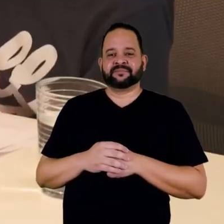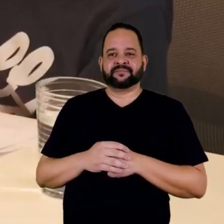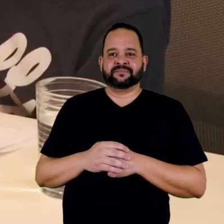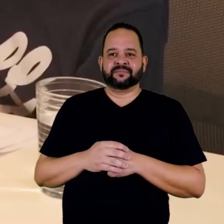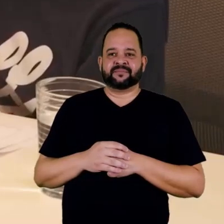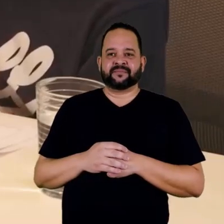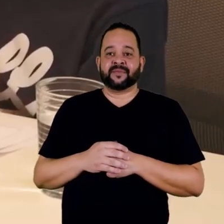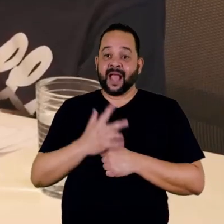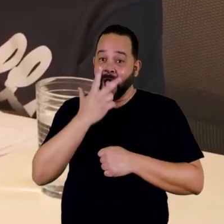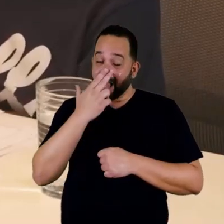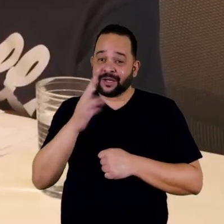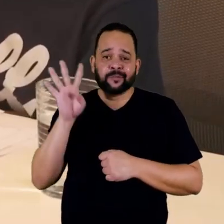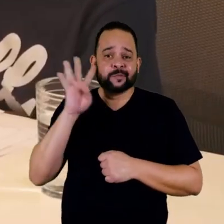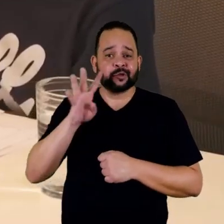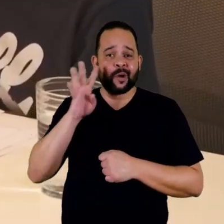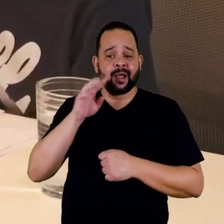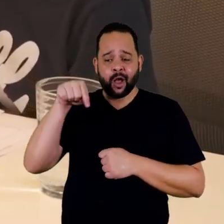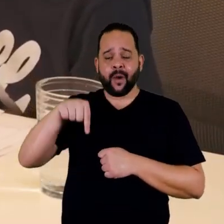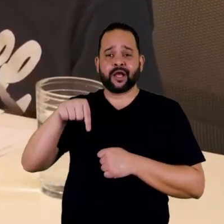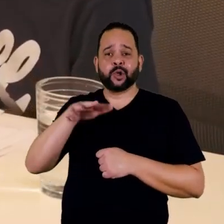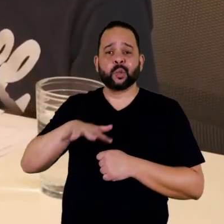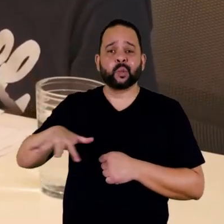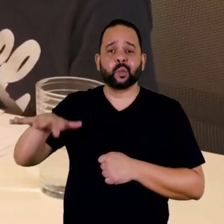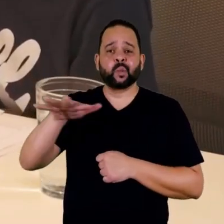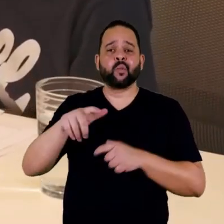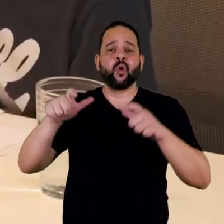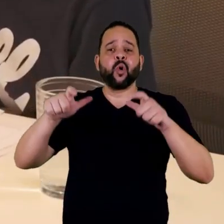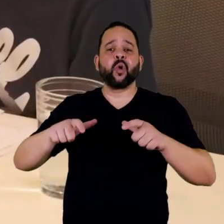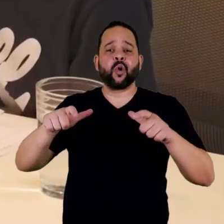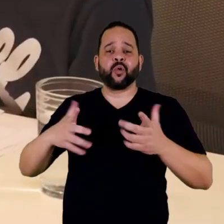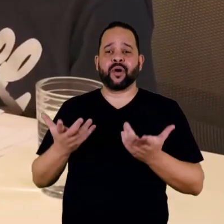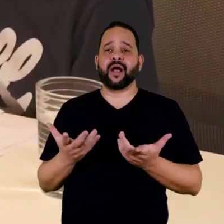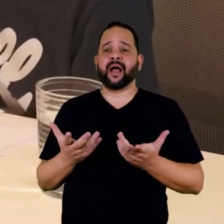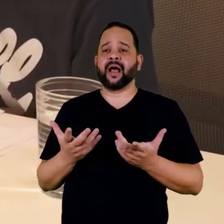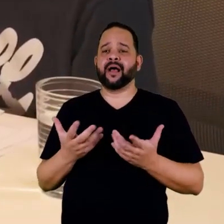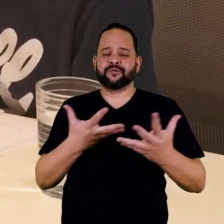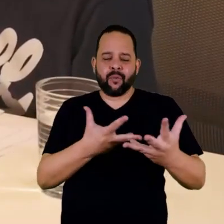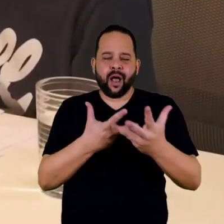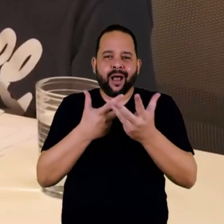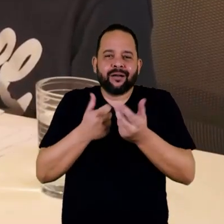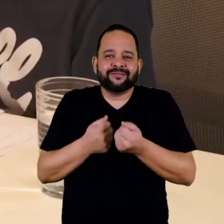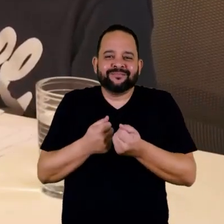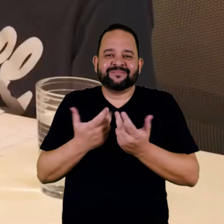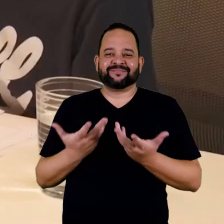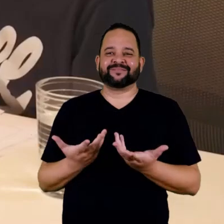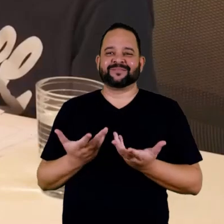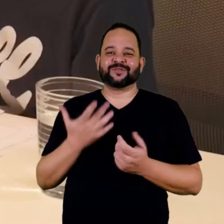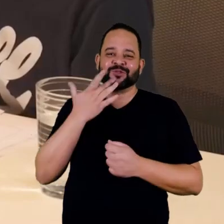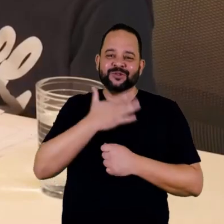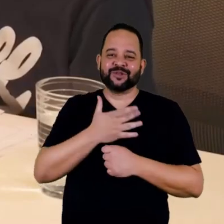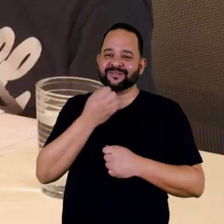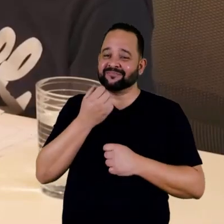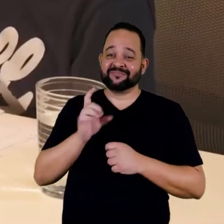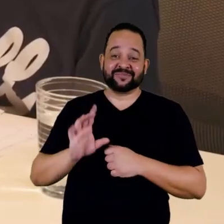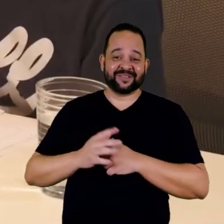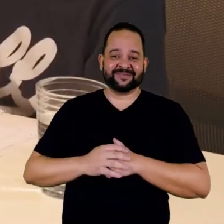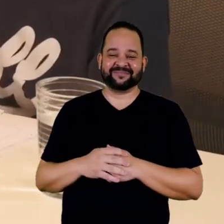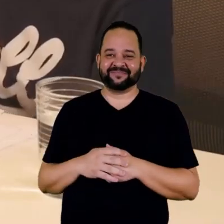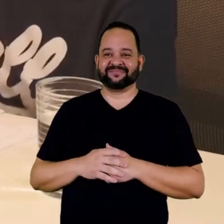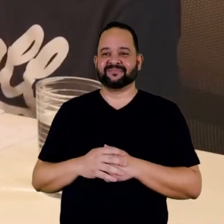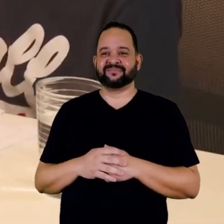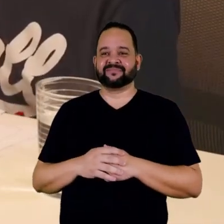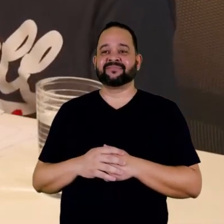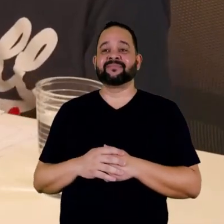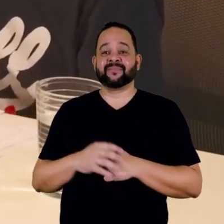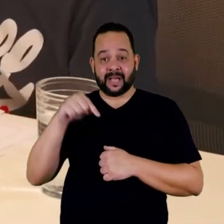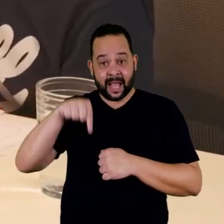por você achei muito legal aqui é um espaço muito acolhedor e é isso se